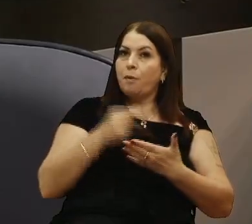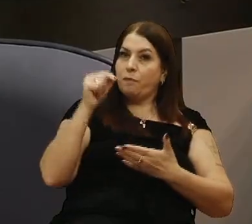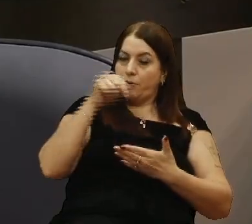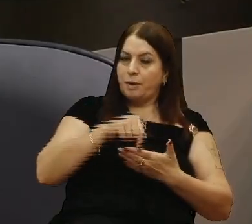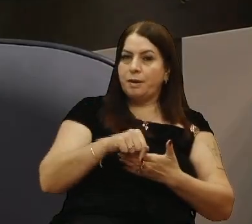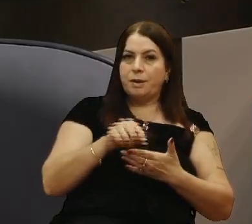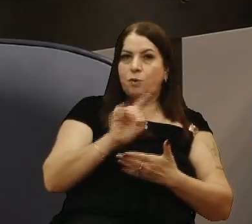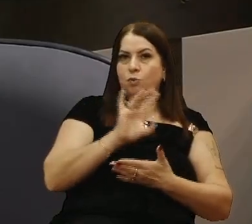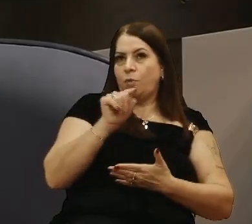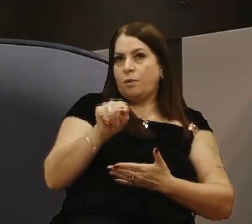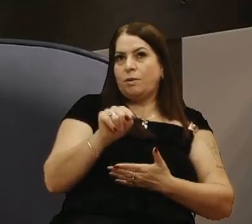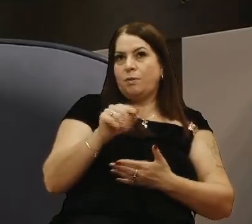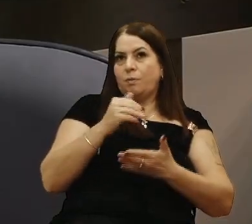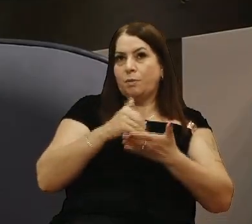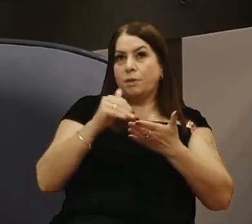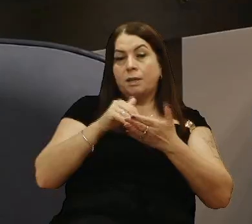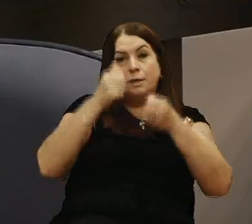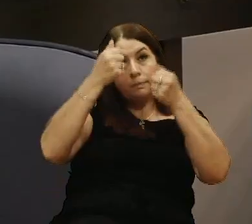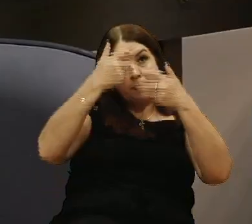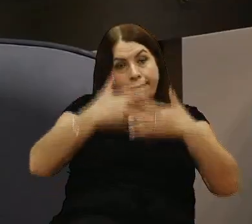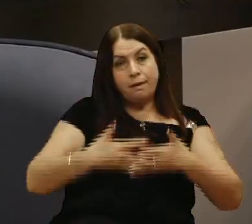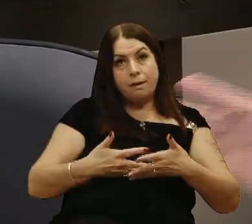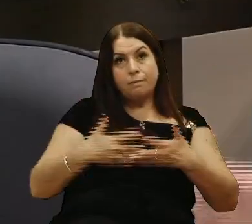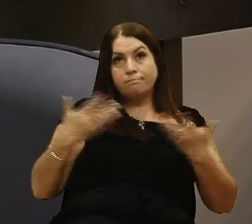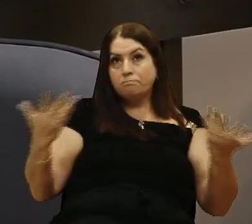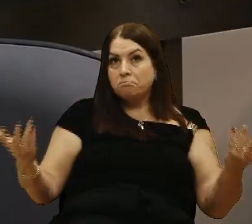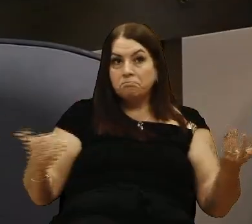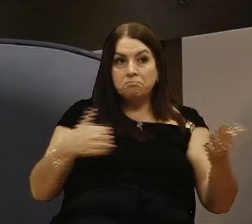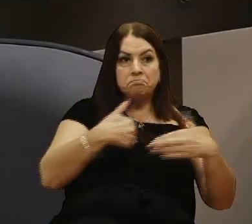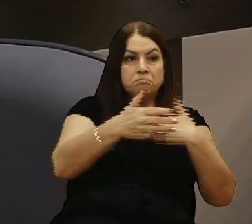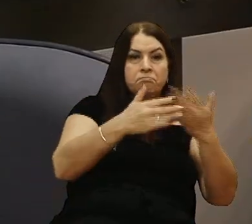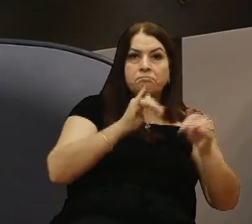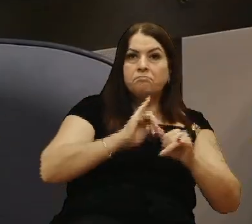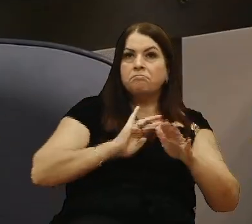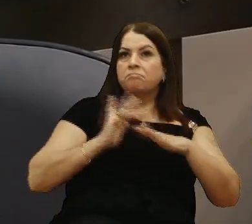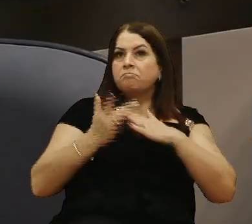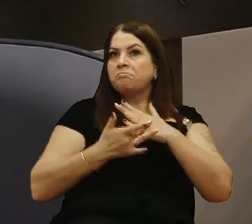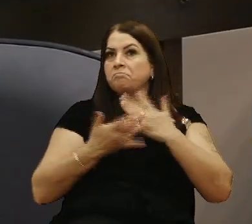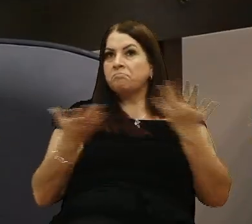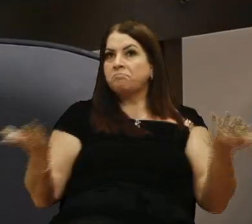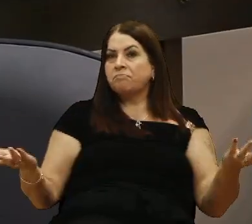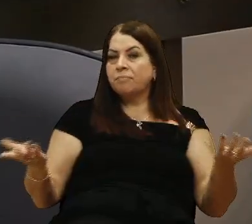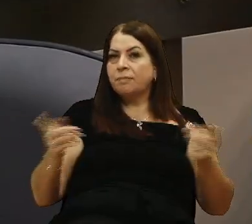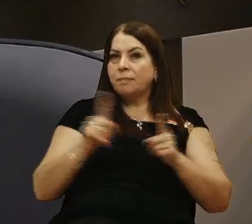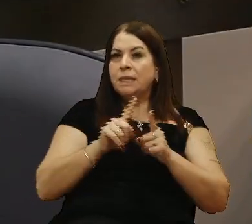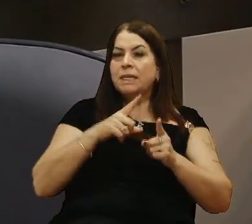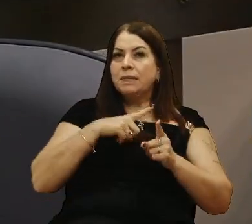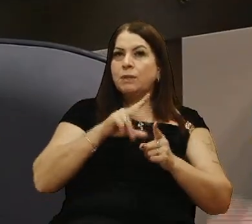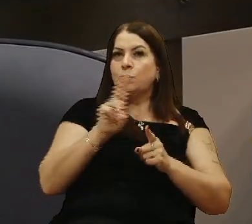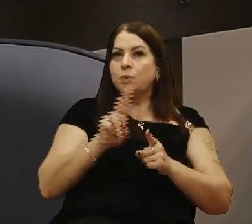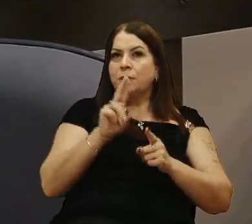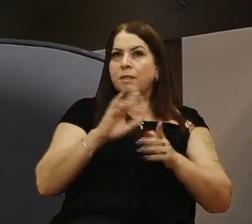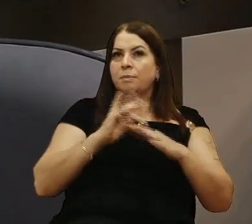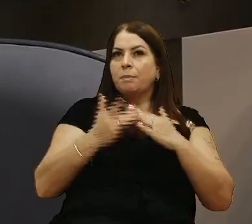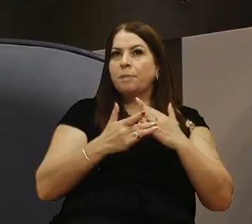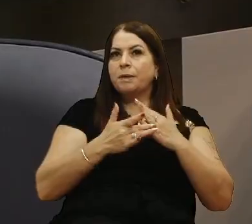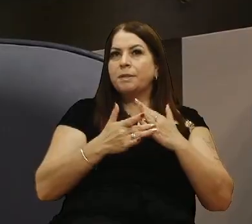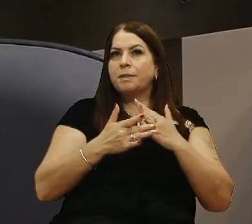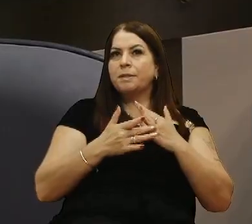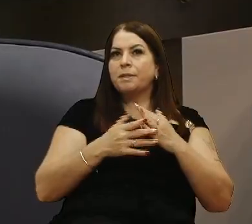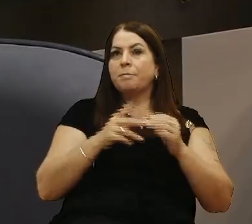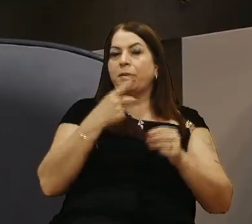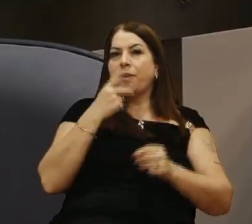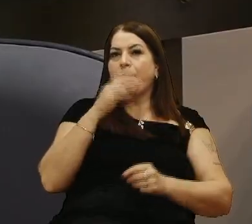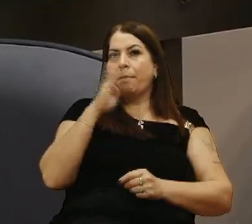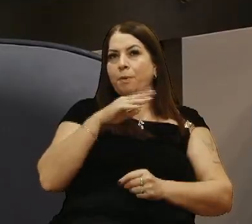aqui, não só ele como o secretário, explicar, porque um troço foi largado para a imprensa, né? Que ultimamente, né, eles têm usado a imprensa também para bater na Câmara de